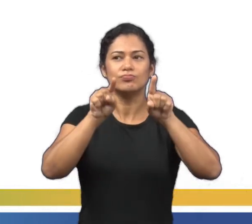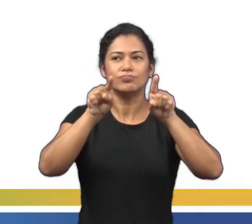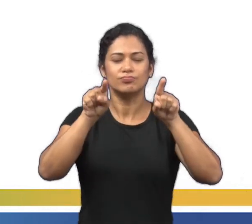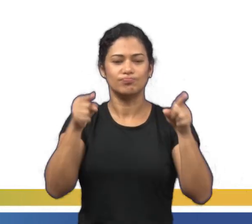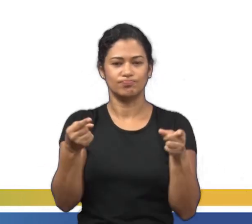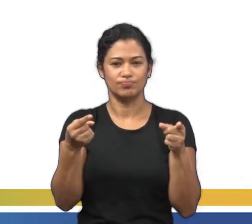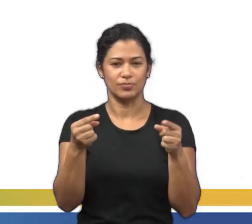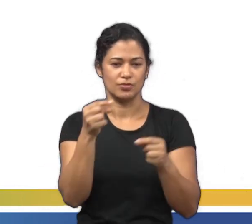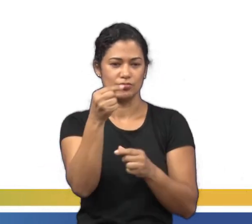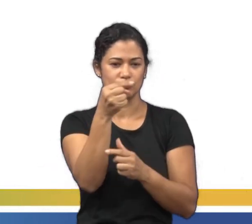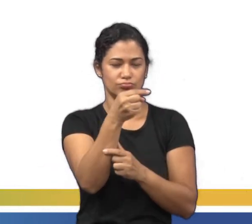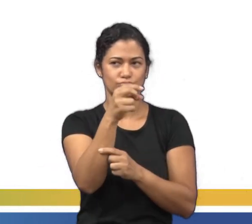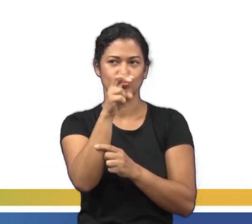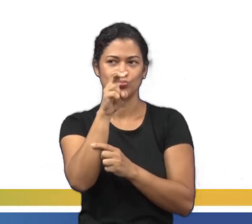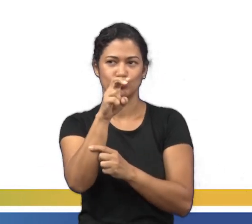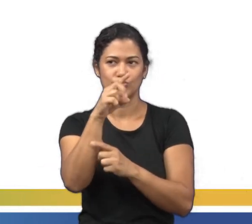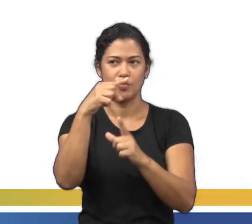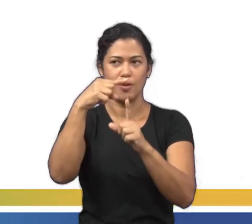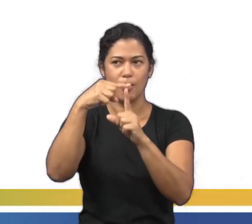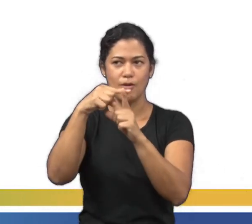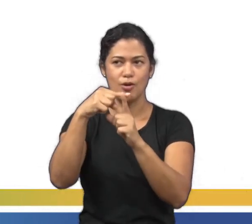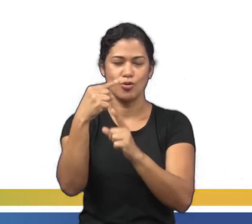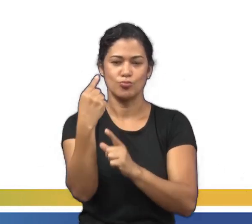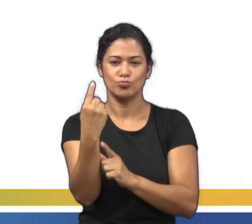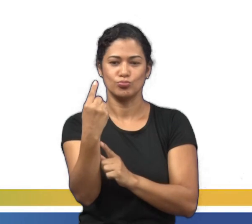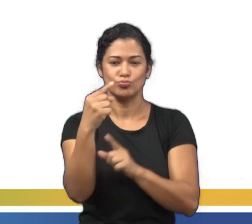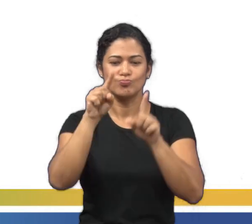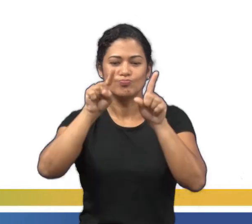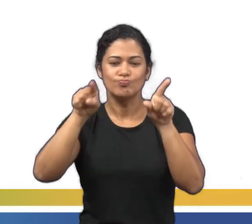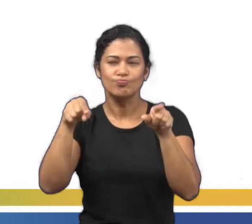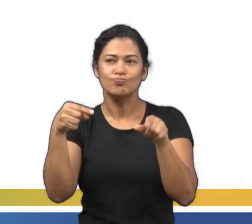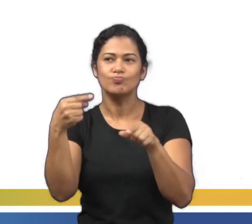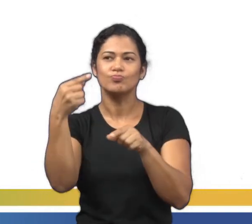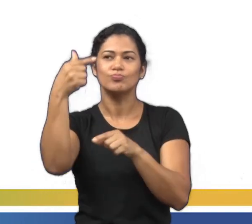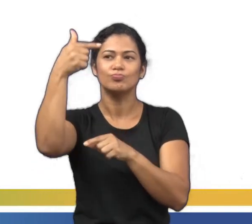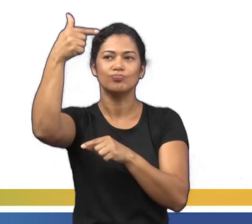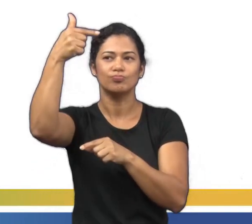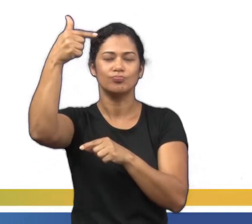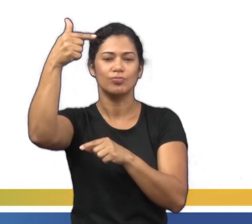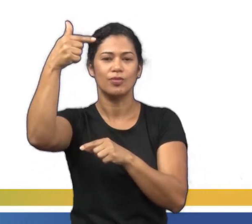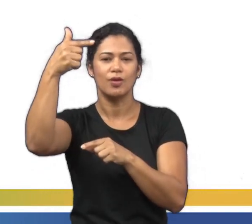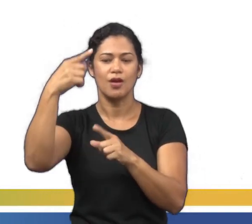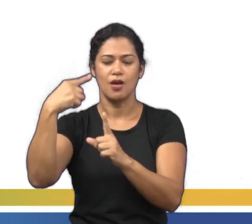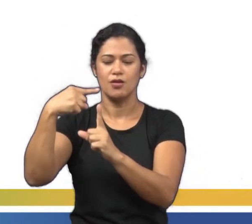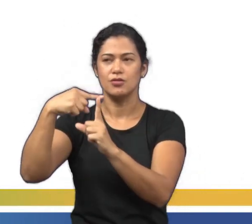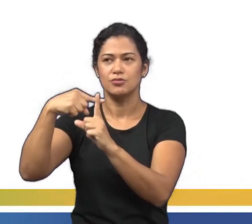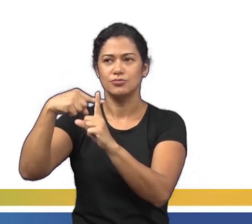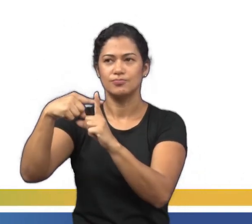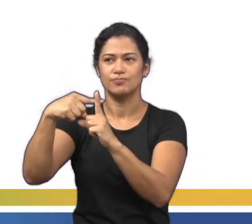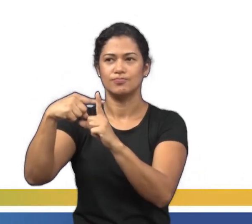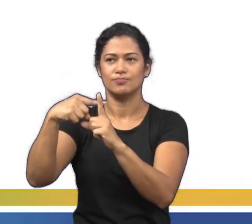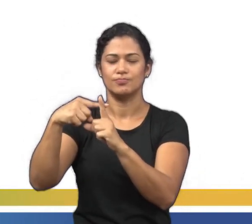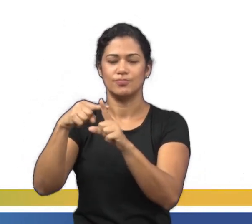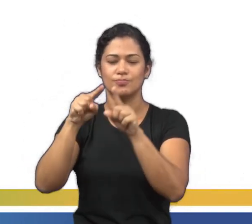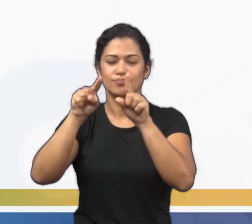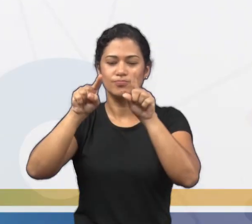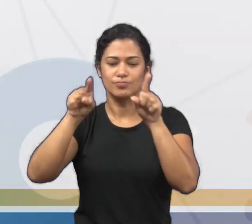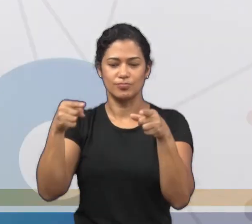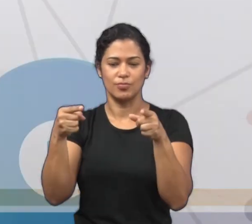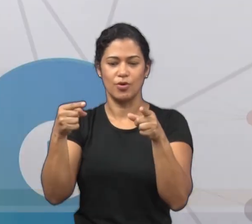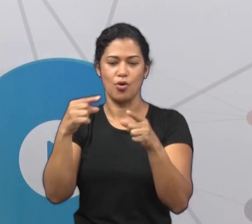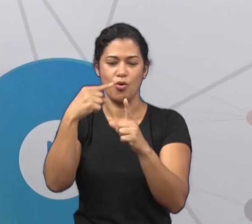quadrado mais 4 ao quadrado menos 1 elevado a 5, tá? A quinta